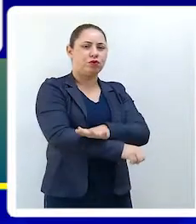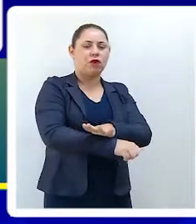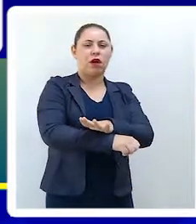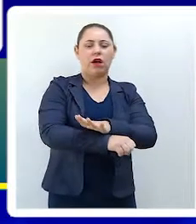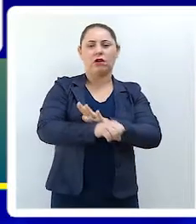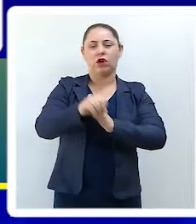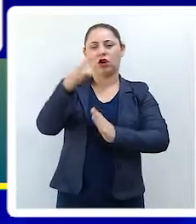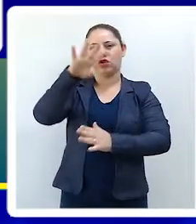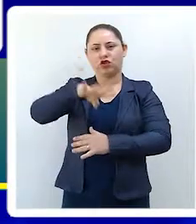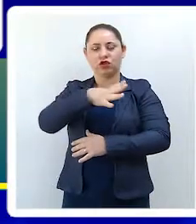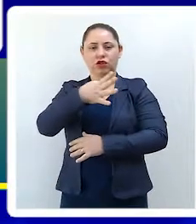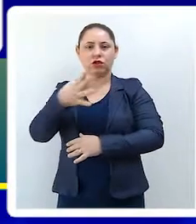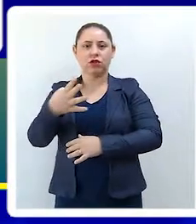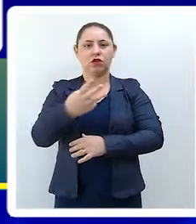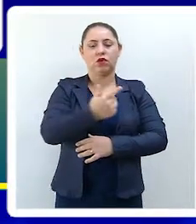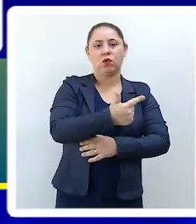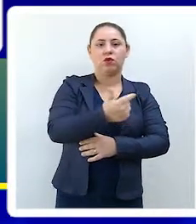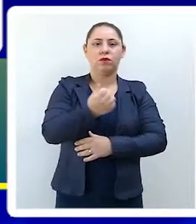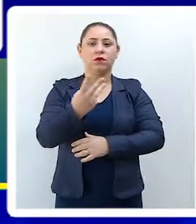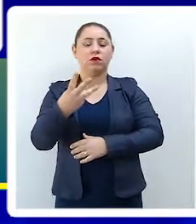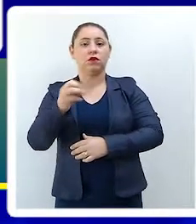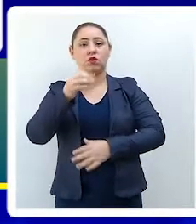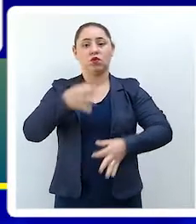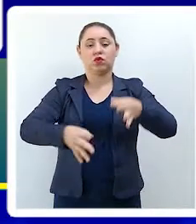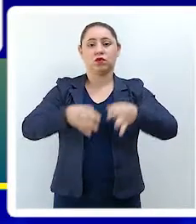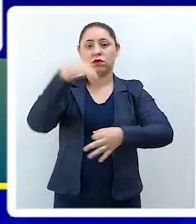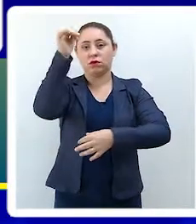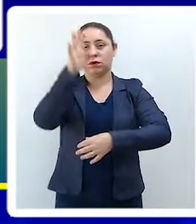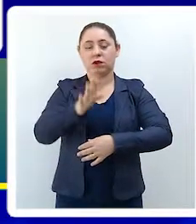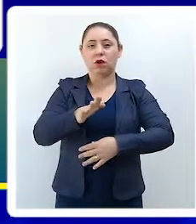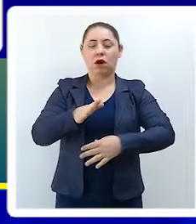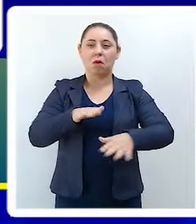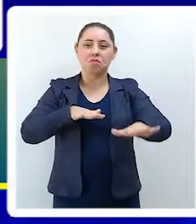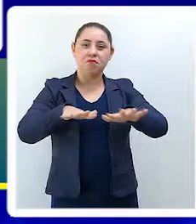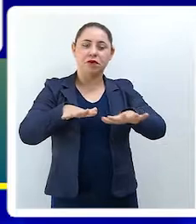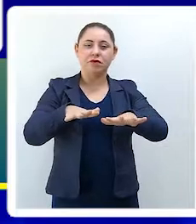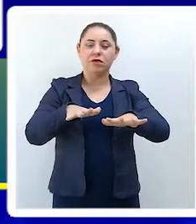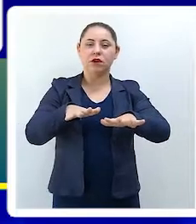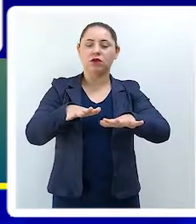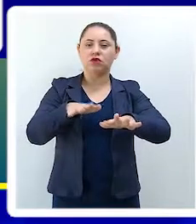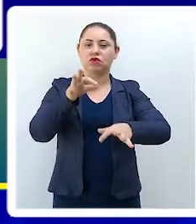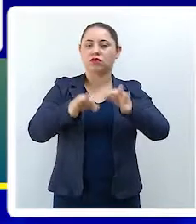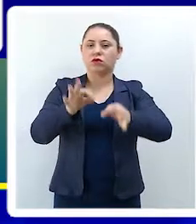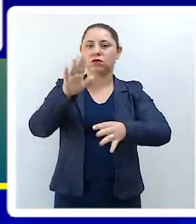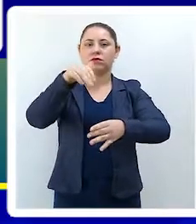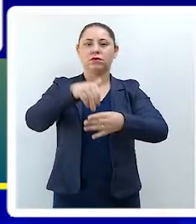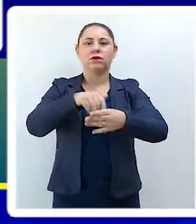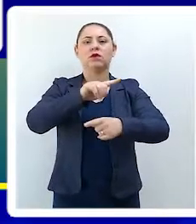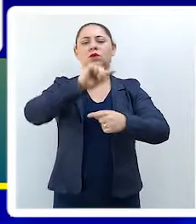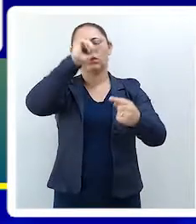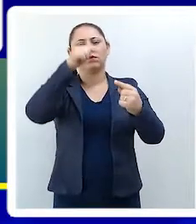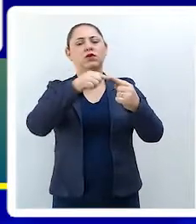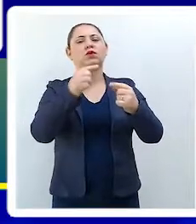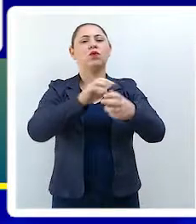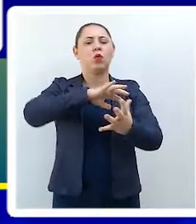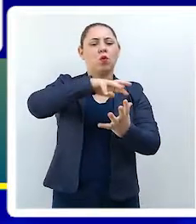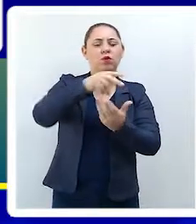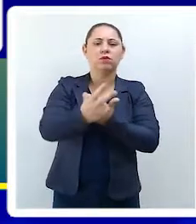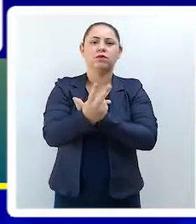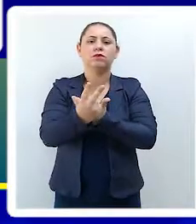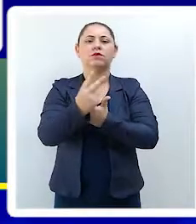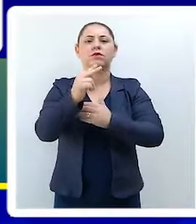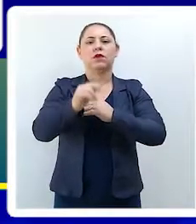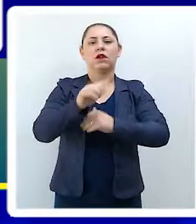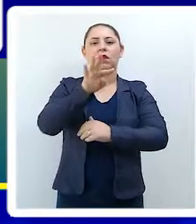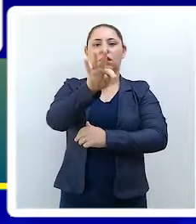integração da Agenda 2030 com o Poder Judiciário brasileiro tem movimentado a Justiça Eleitoral. Na implantação dos Objetivos de Desenvolvimento